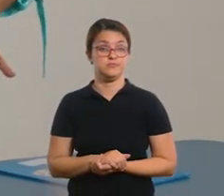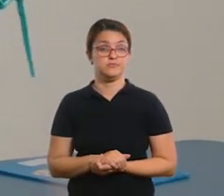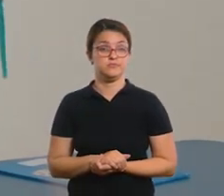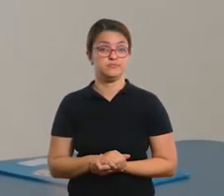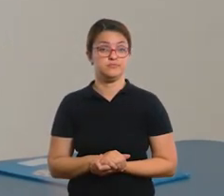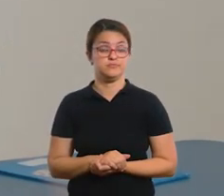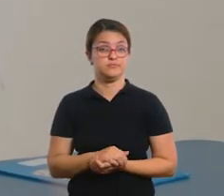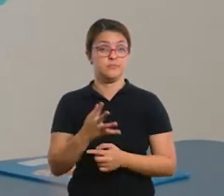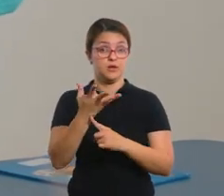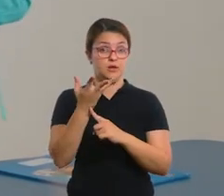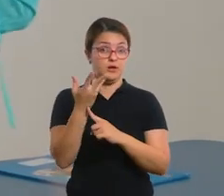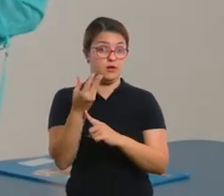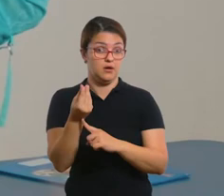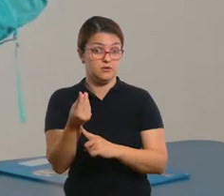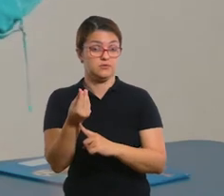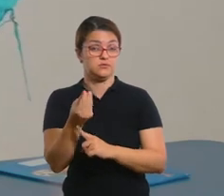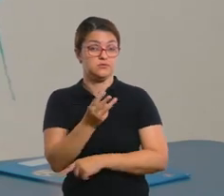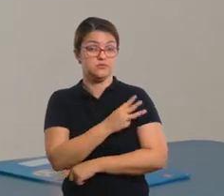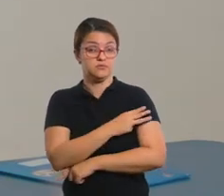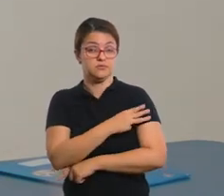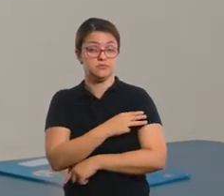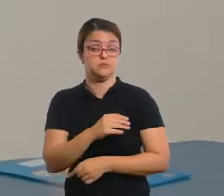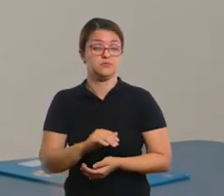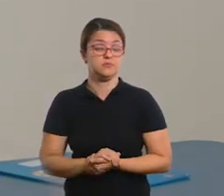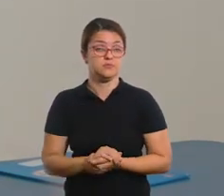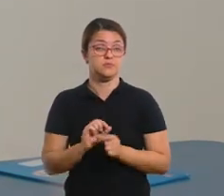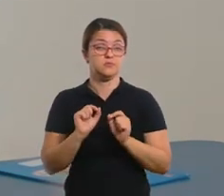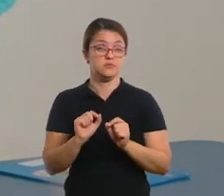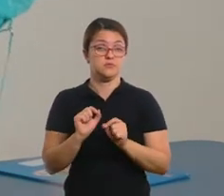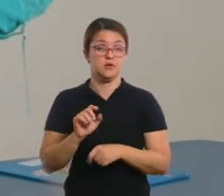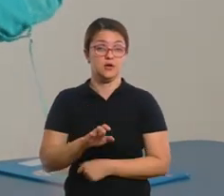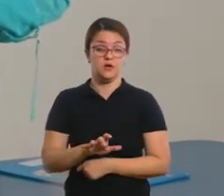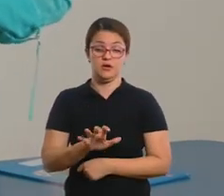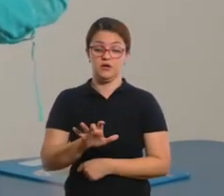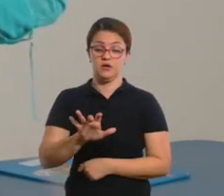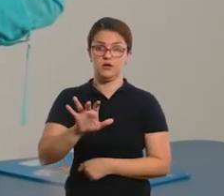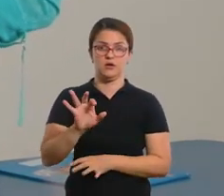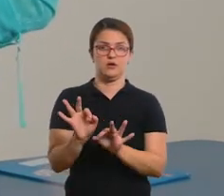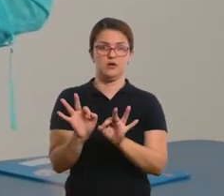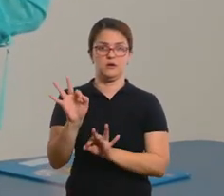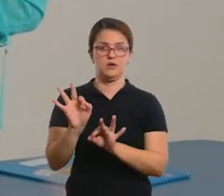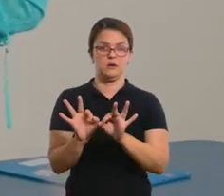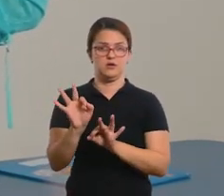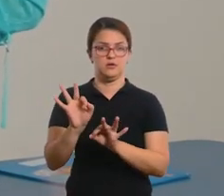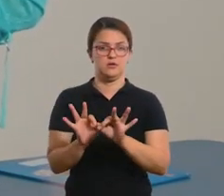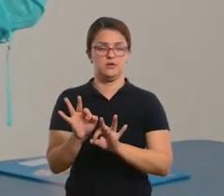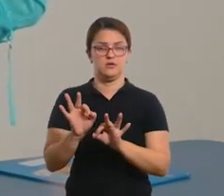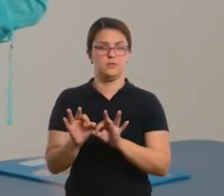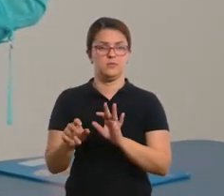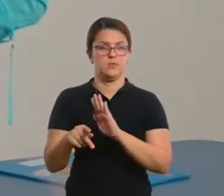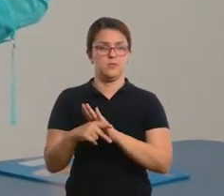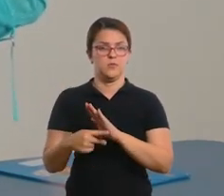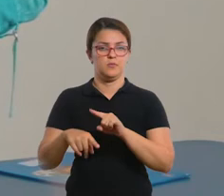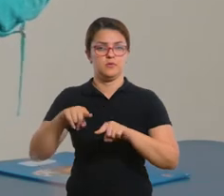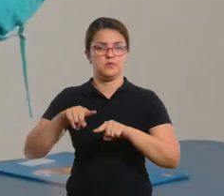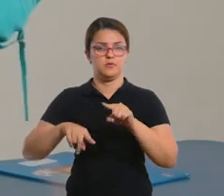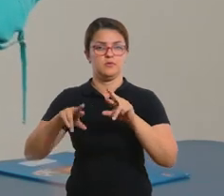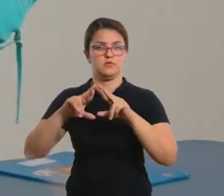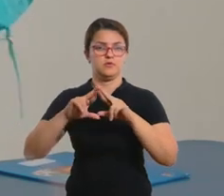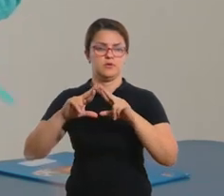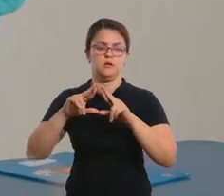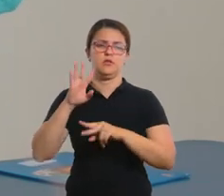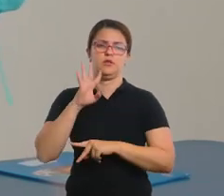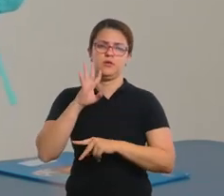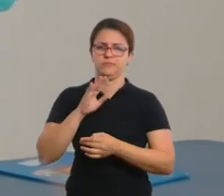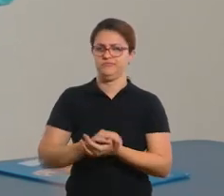A proposta de arte para o terceiro ano é a confecção, né, de uma aranha com material reciclado. Isso é bem